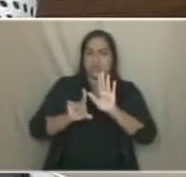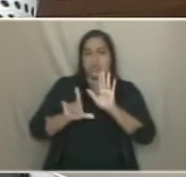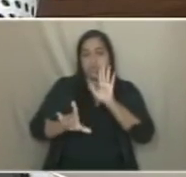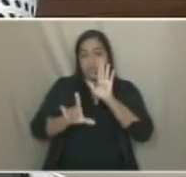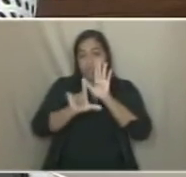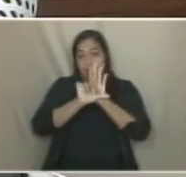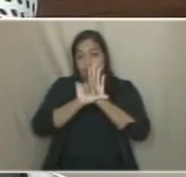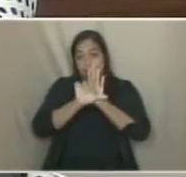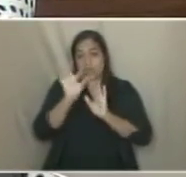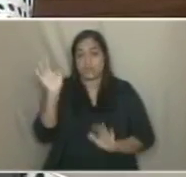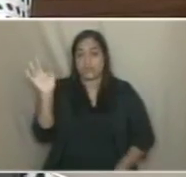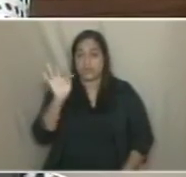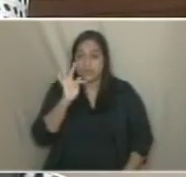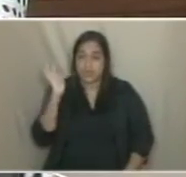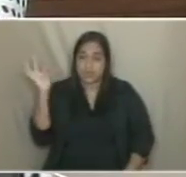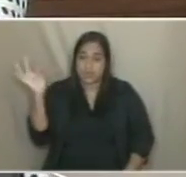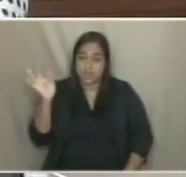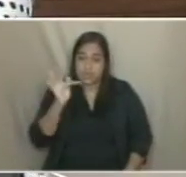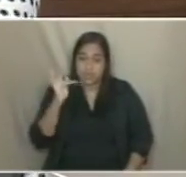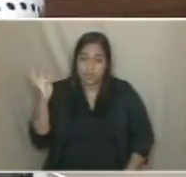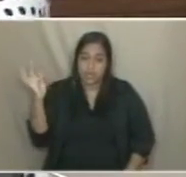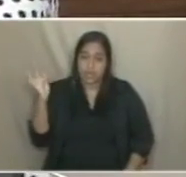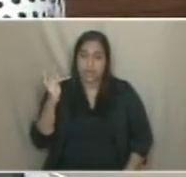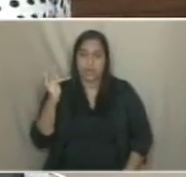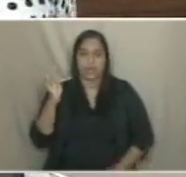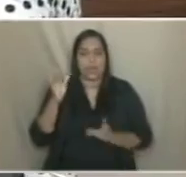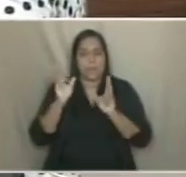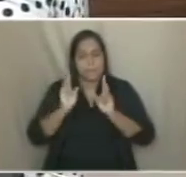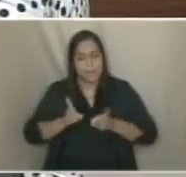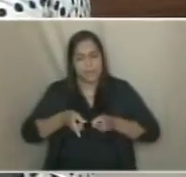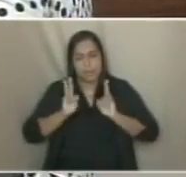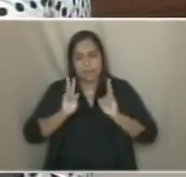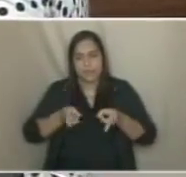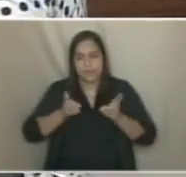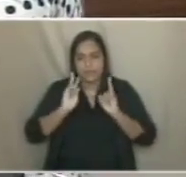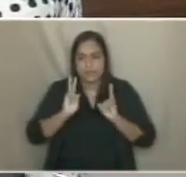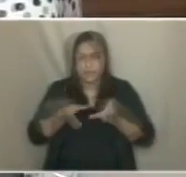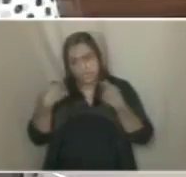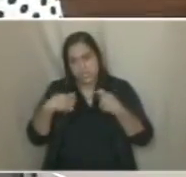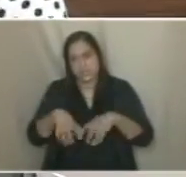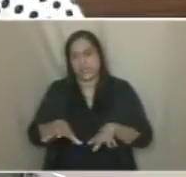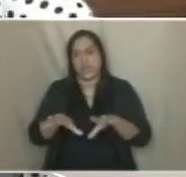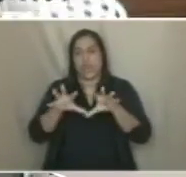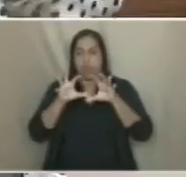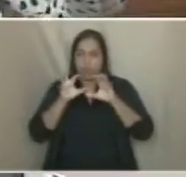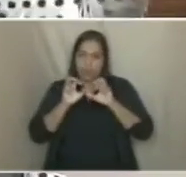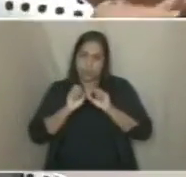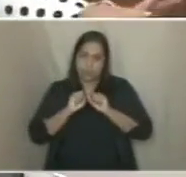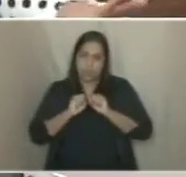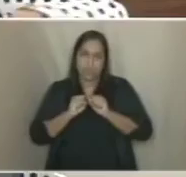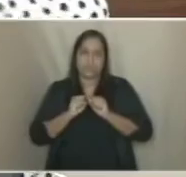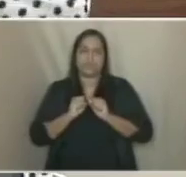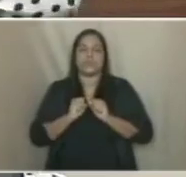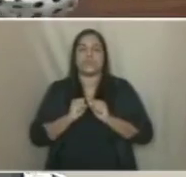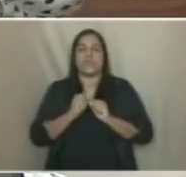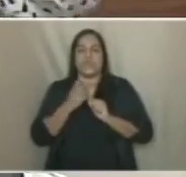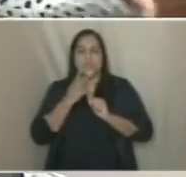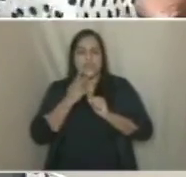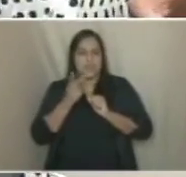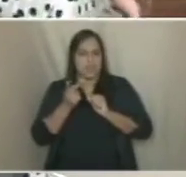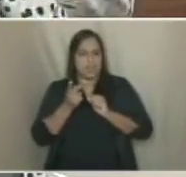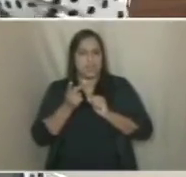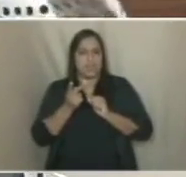federal adesão e permanência voluntária voluntária se falar que é involuntário